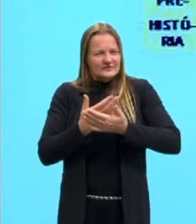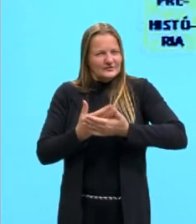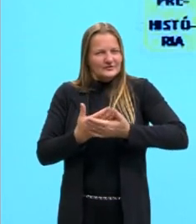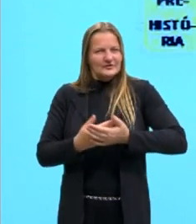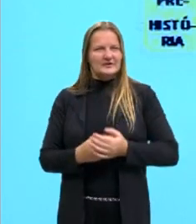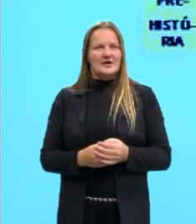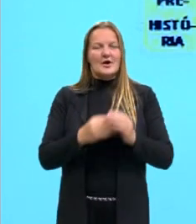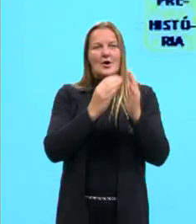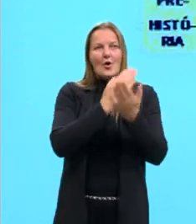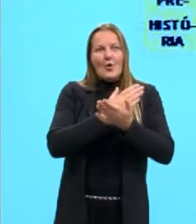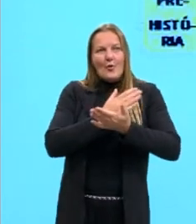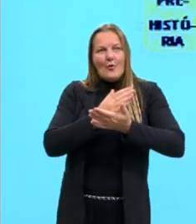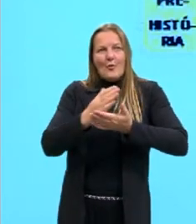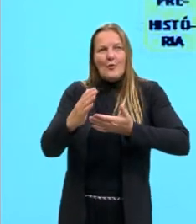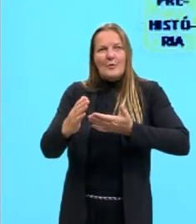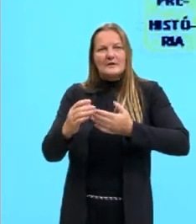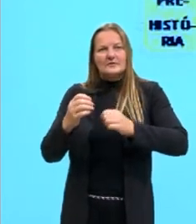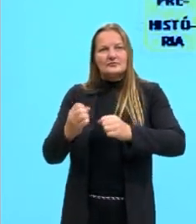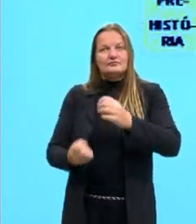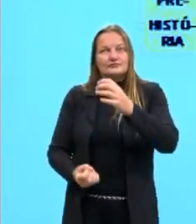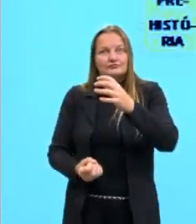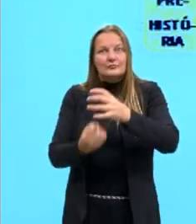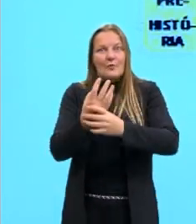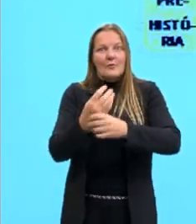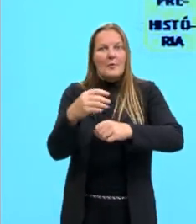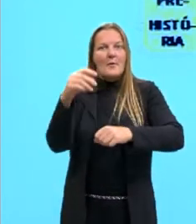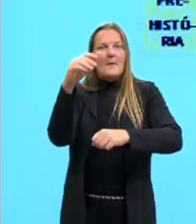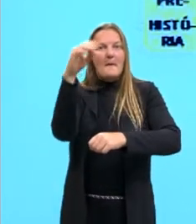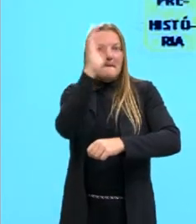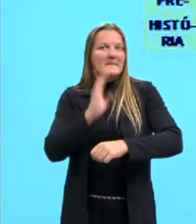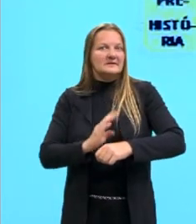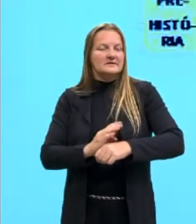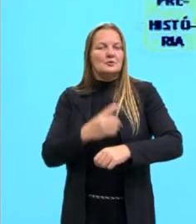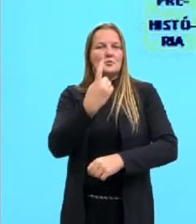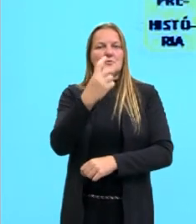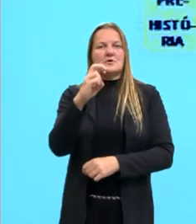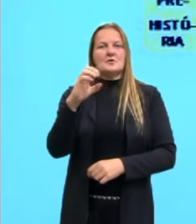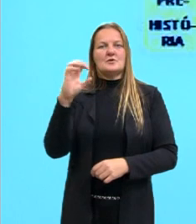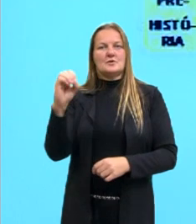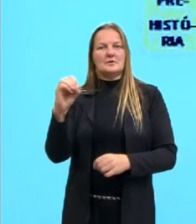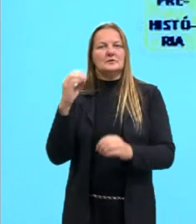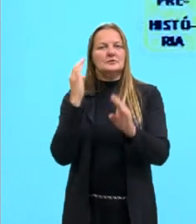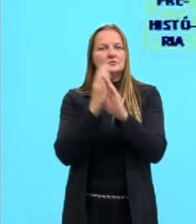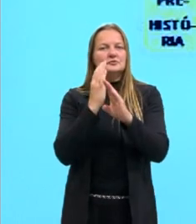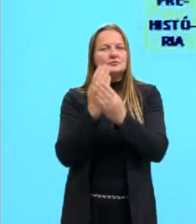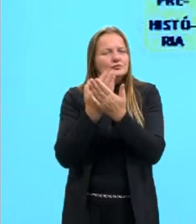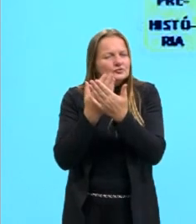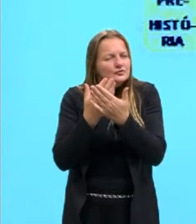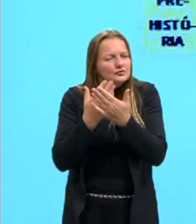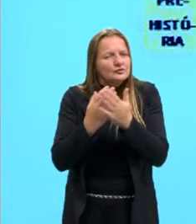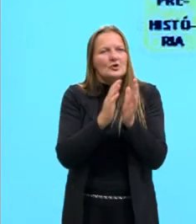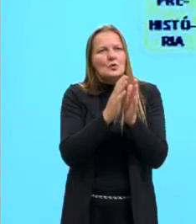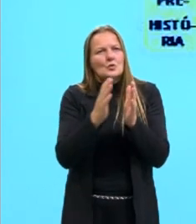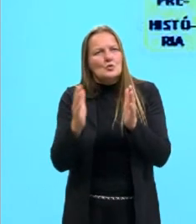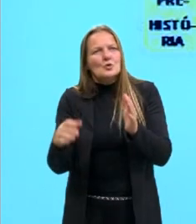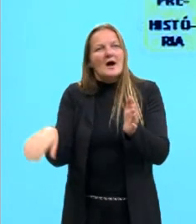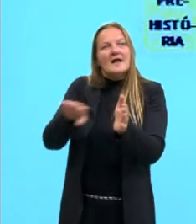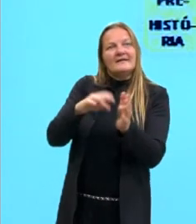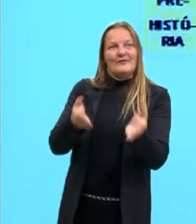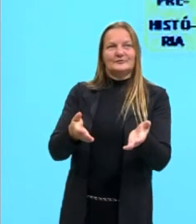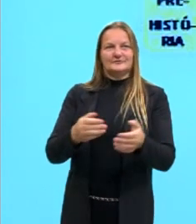começa lá entre "o descobrimento e mil e quinhentos e vem vindo né estudando até os dias